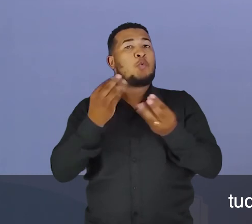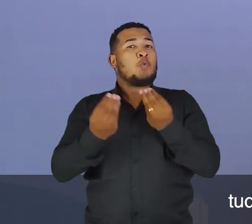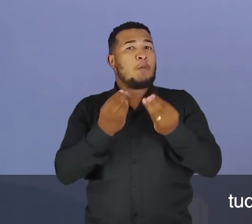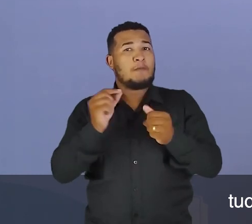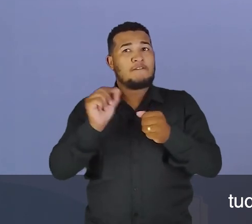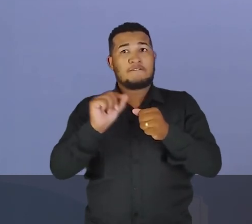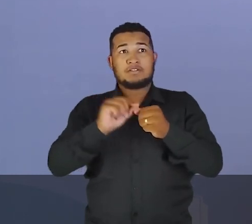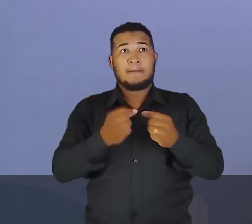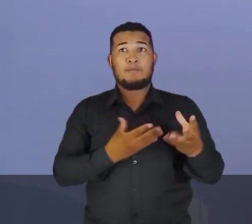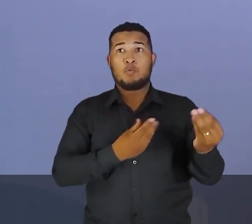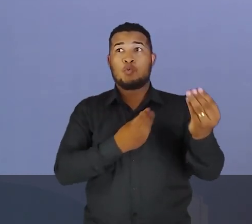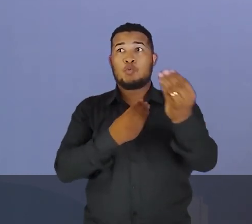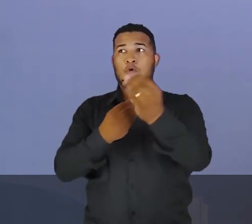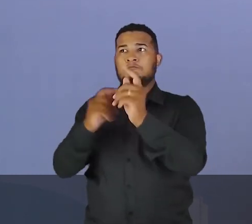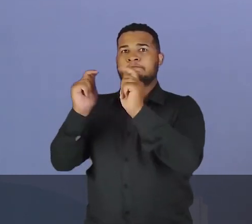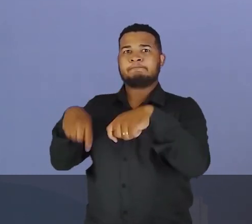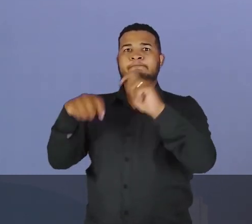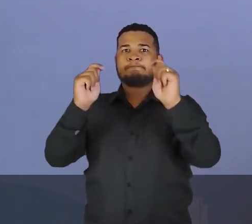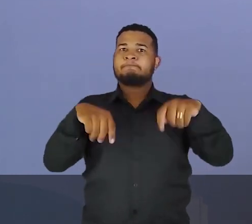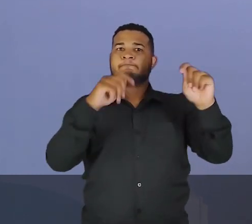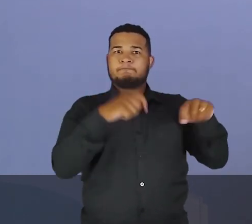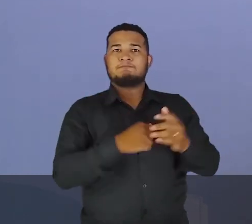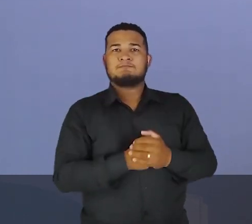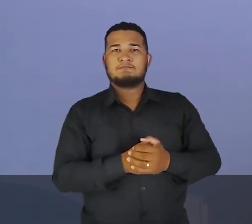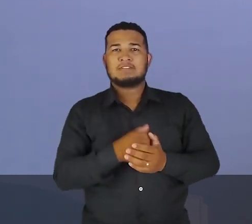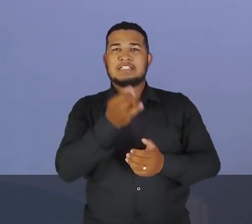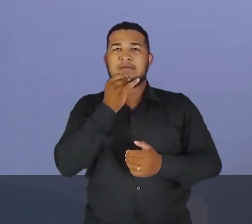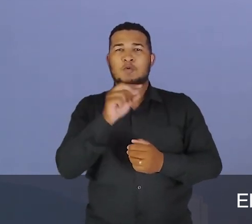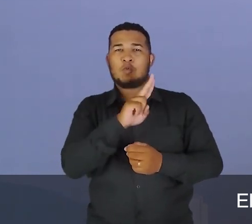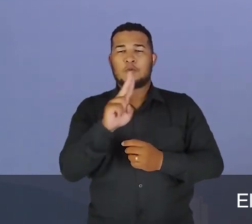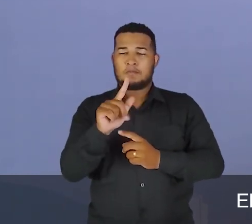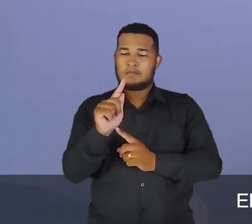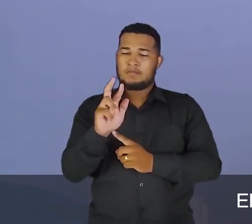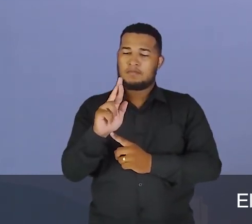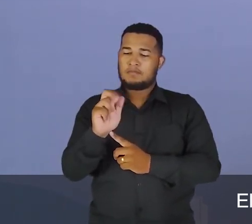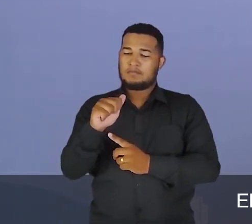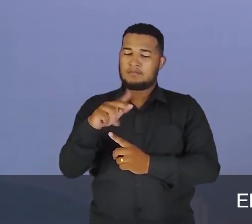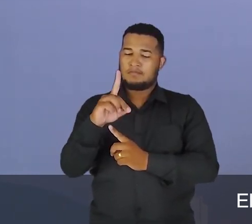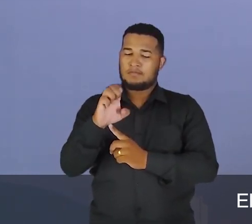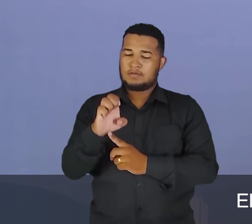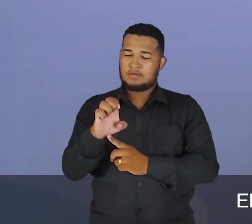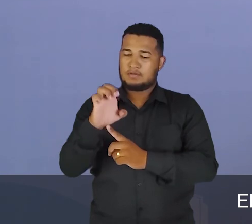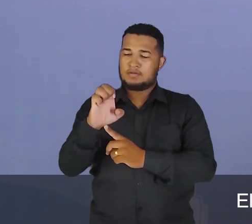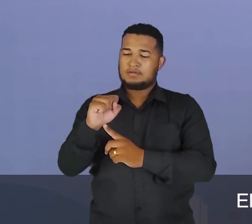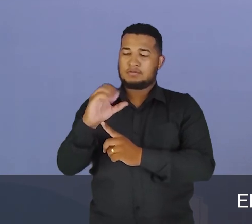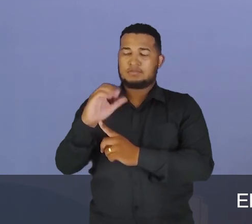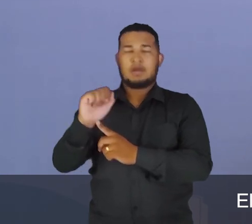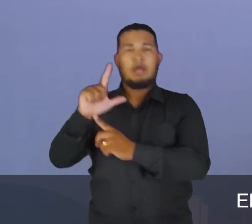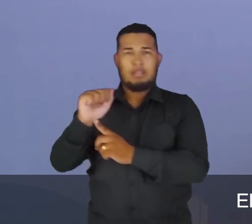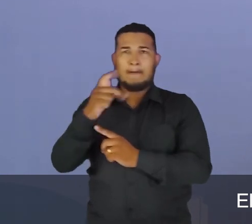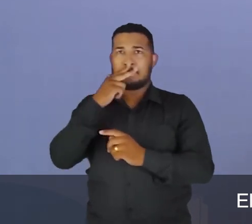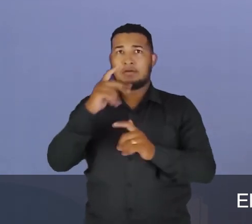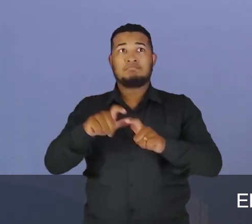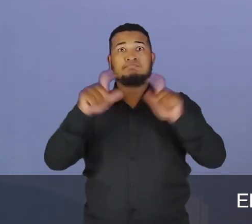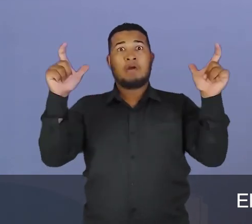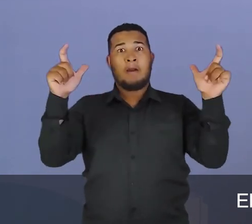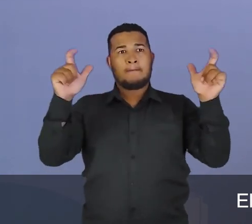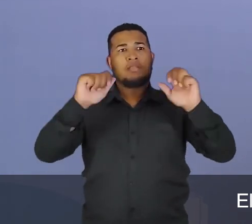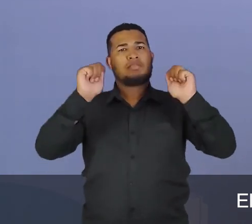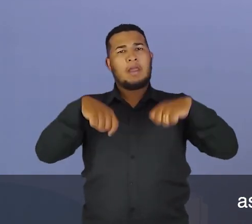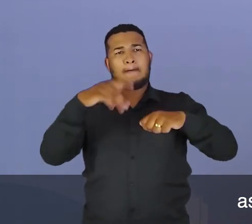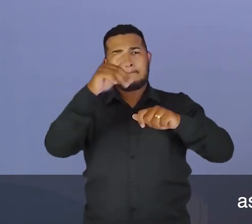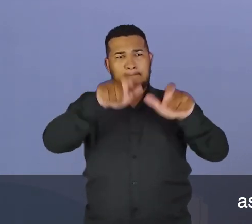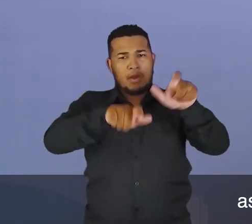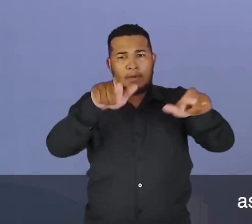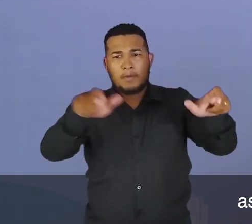em grande escala. Essa escala que a gente chama de grande, ela chegou até as classes mais populares. E chegando até